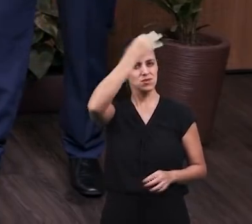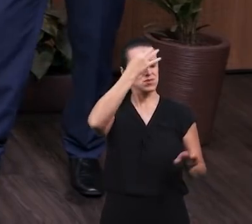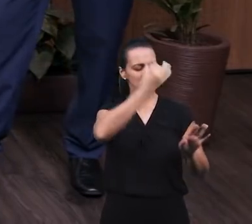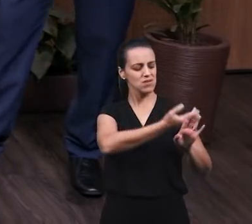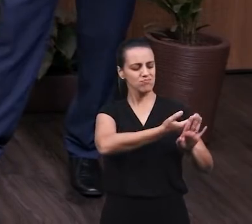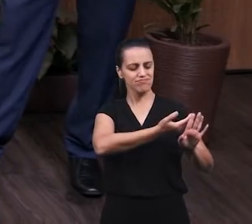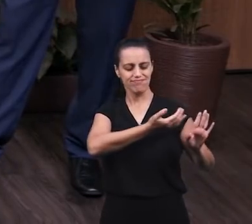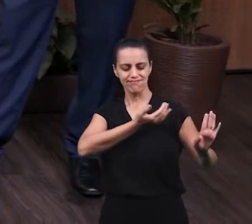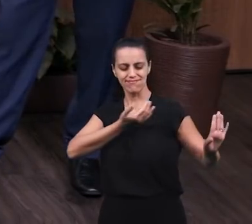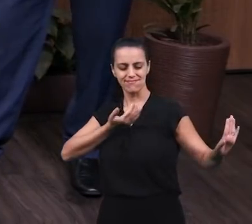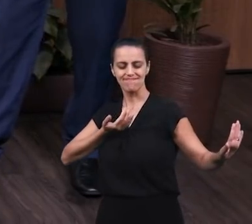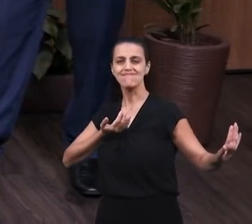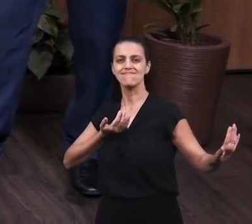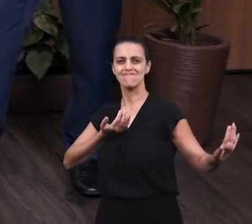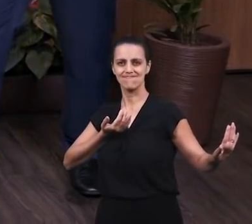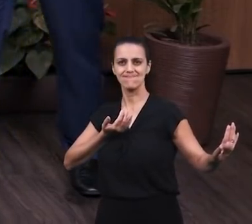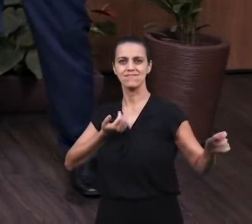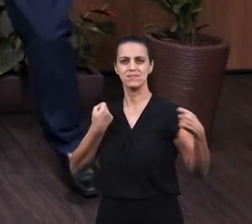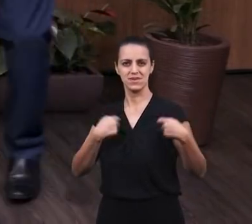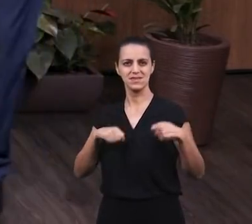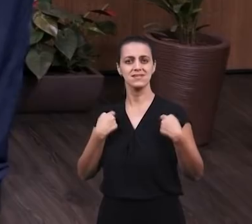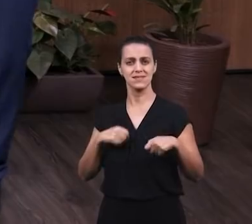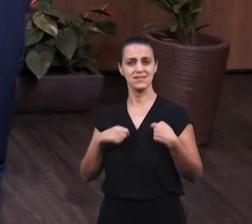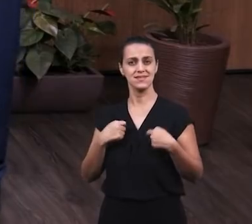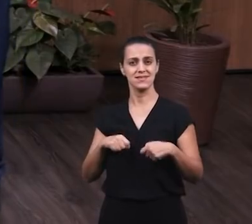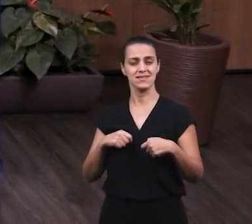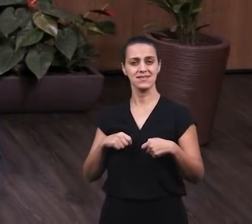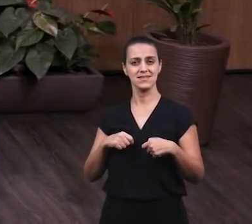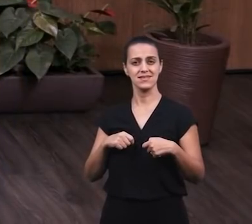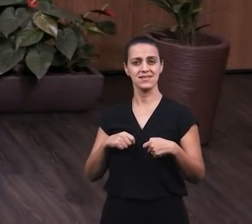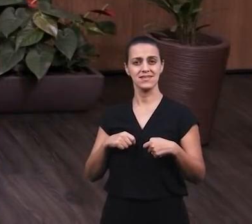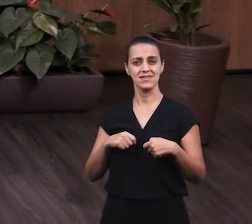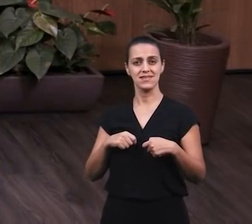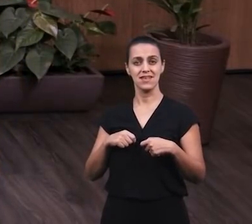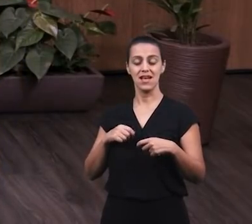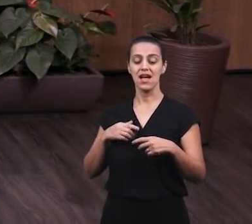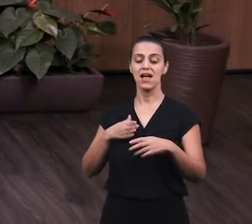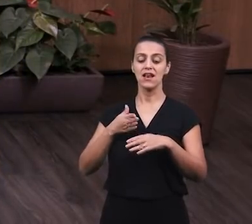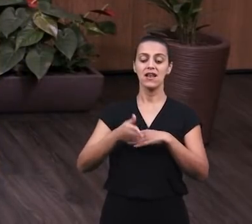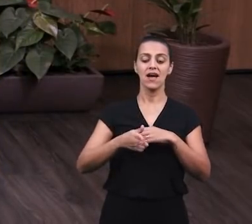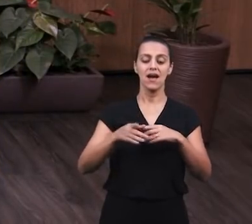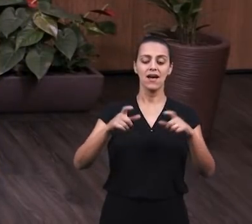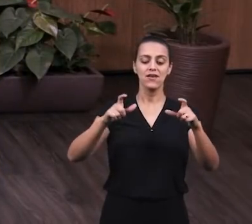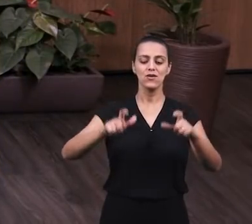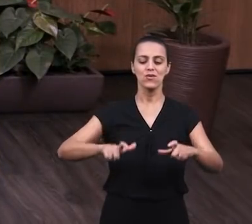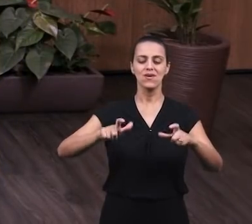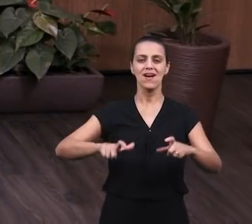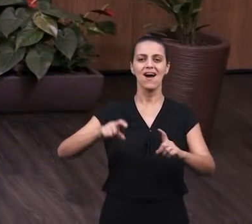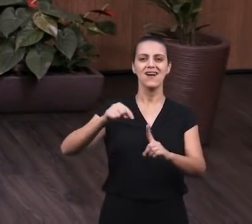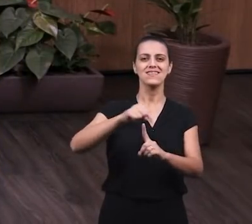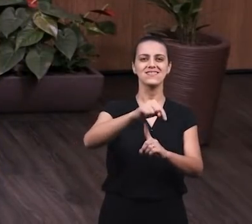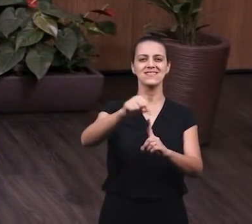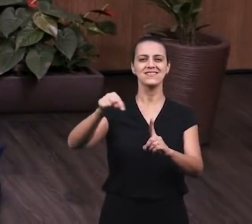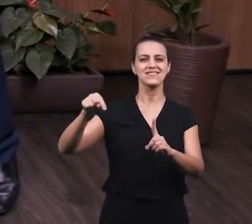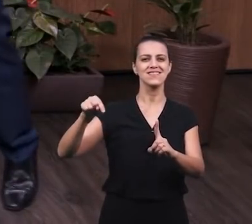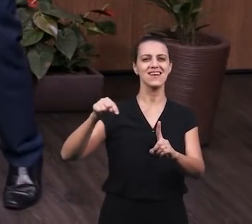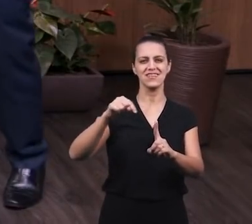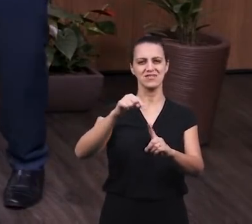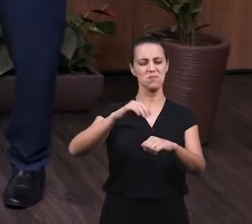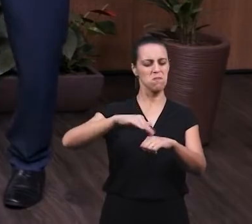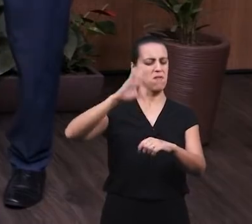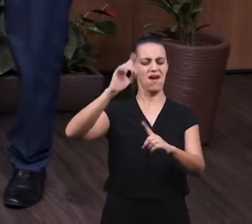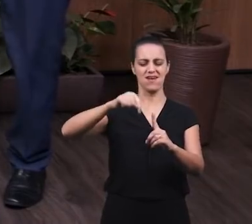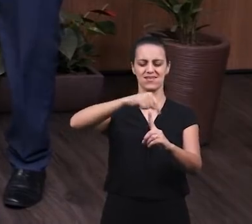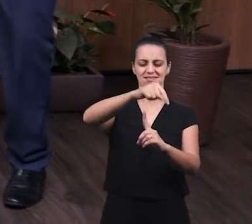do Espírito Santo. Entrar aqui no Santíssimo, mas agora